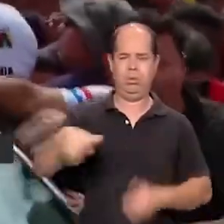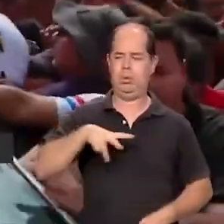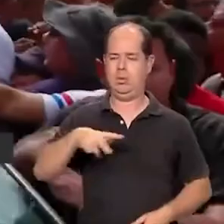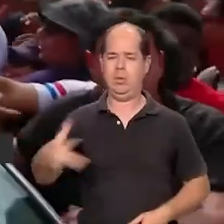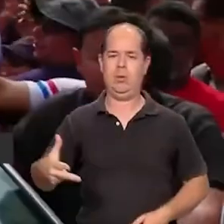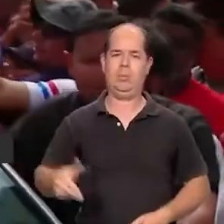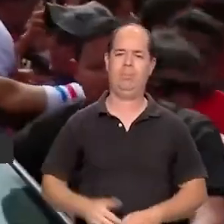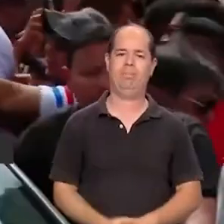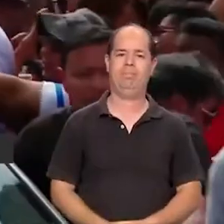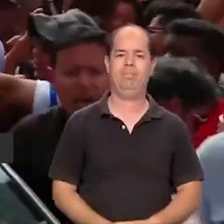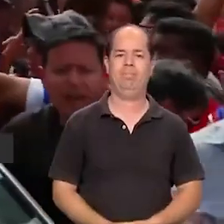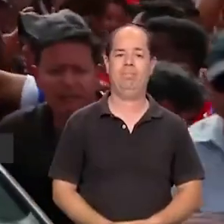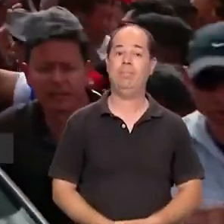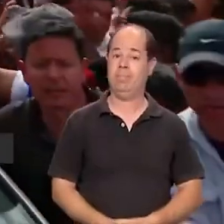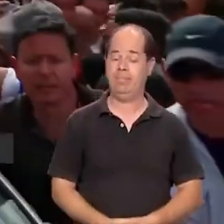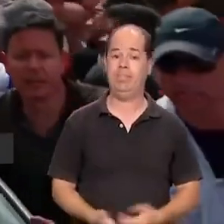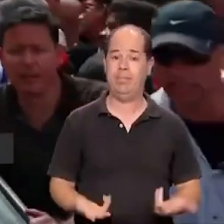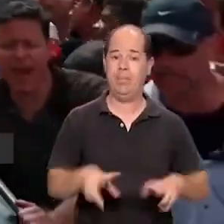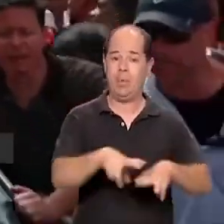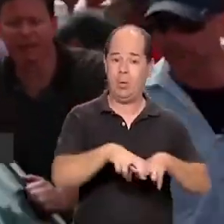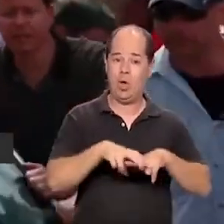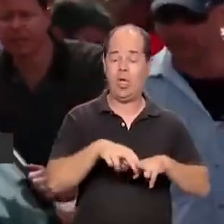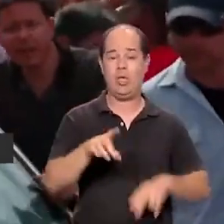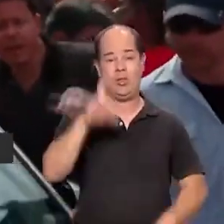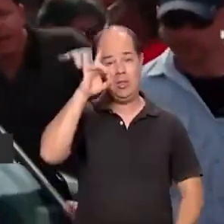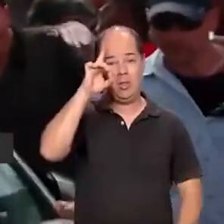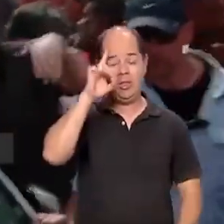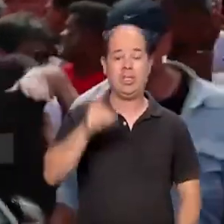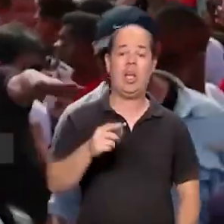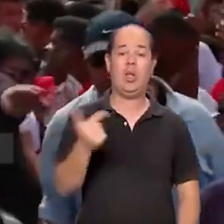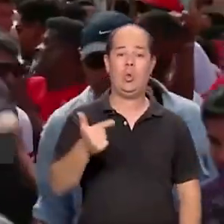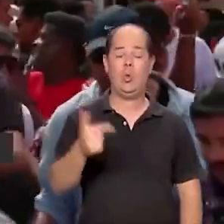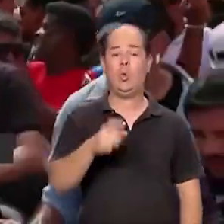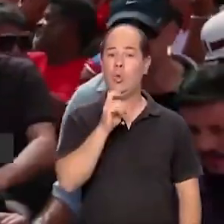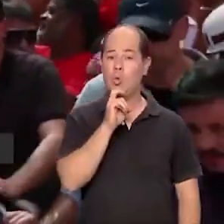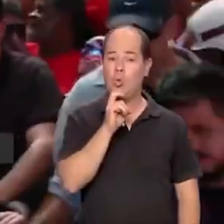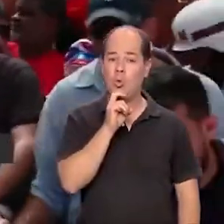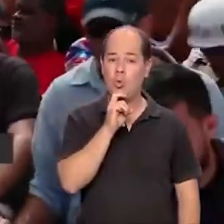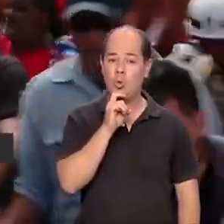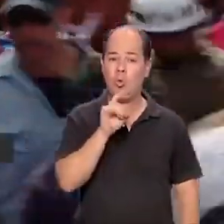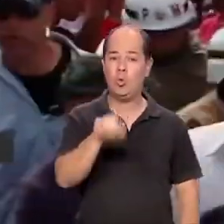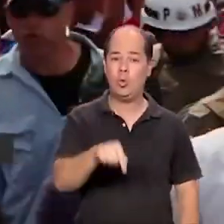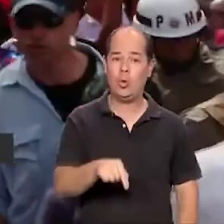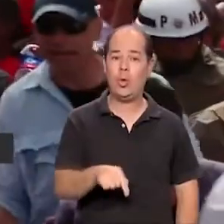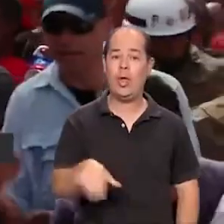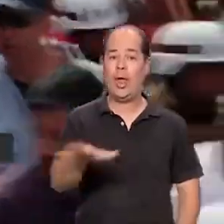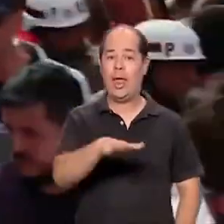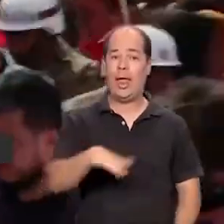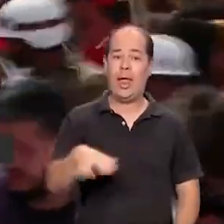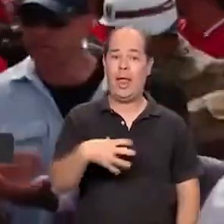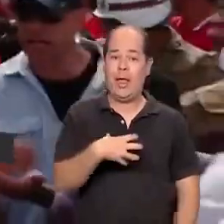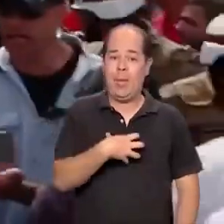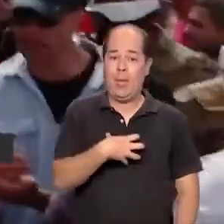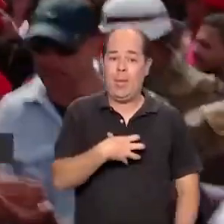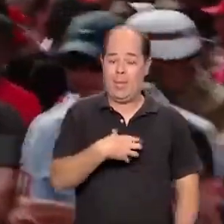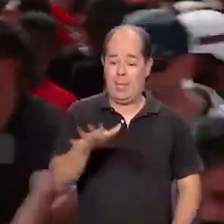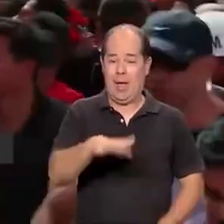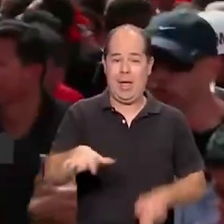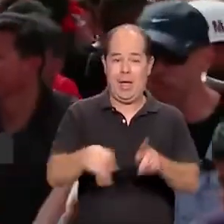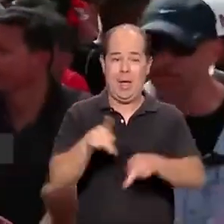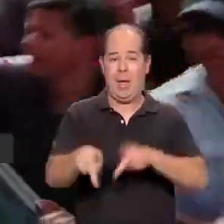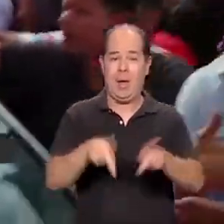Portugal. Portanto, o 2 de julho ficou na reverência patriótica